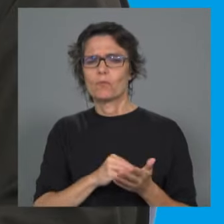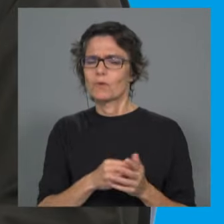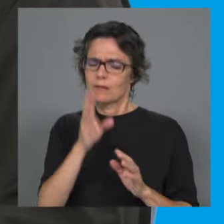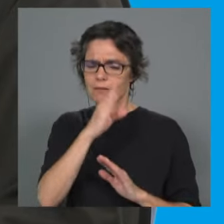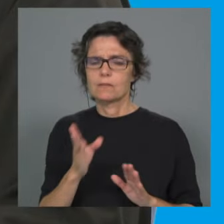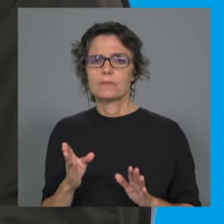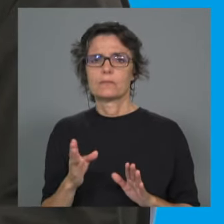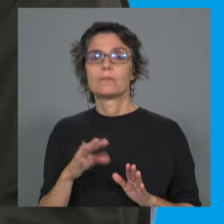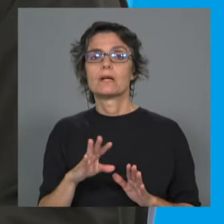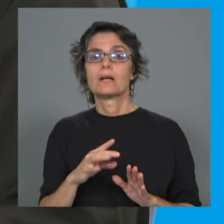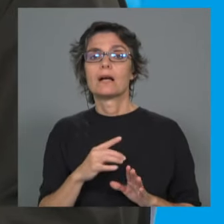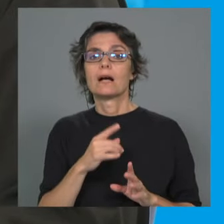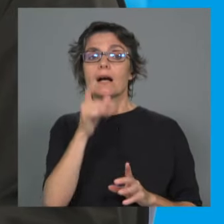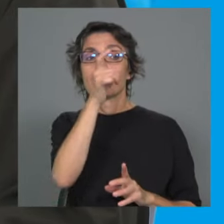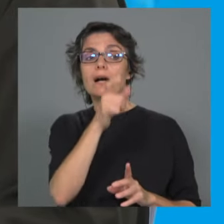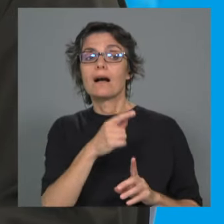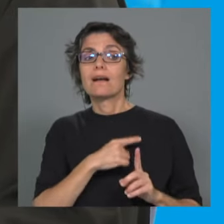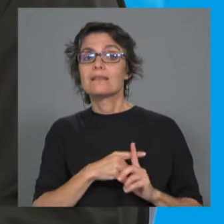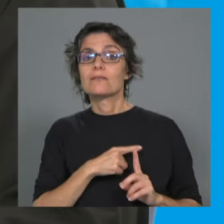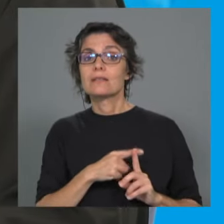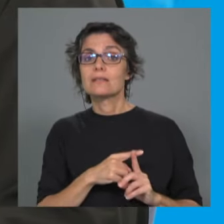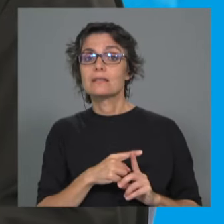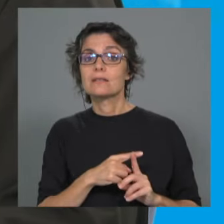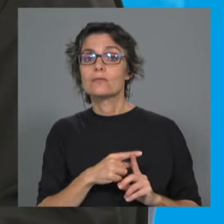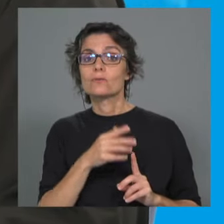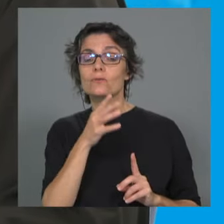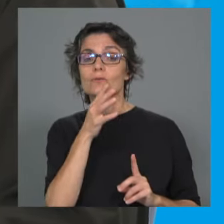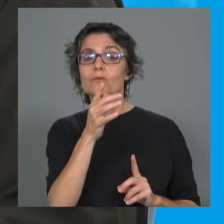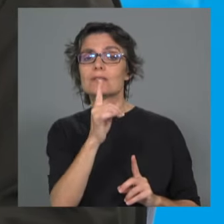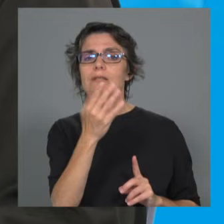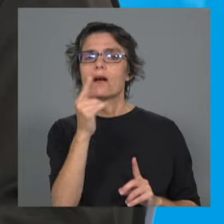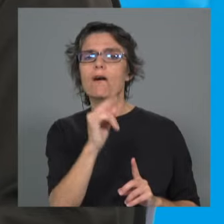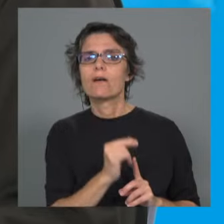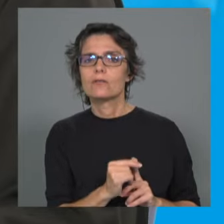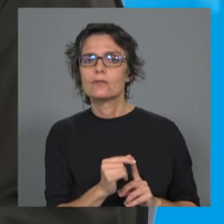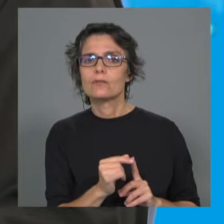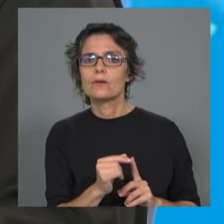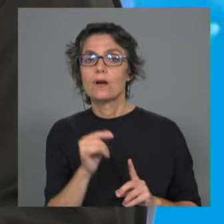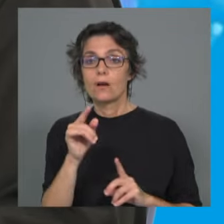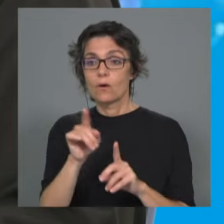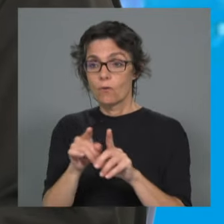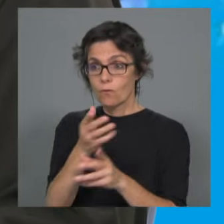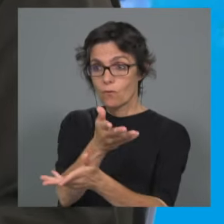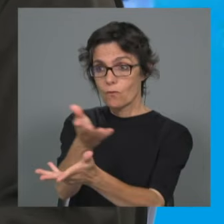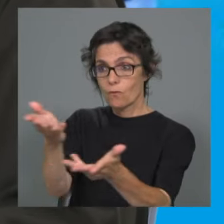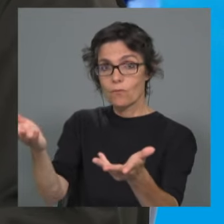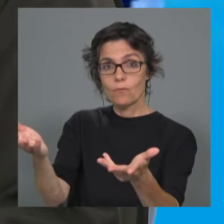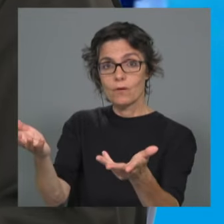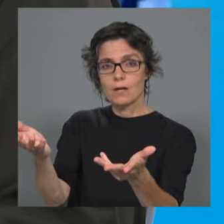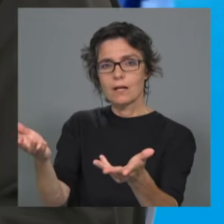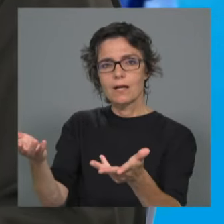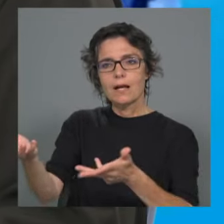mas o que São Francisco de Assis sempre sublinhou era os irmãos vivam em